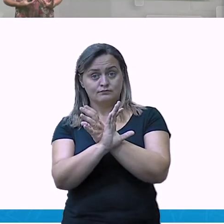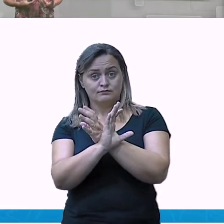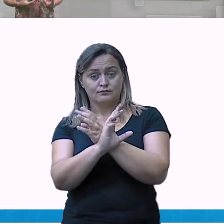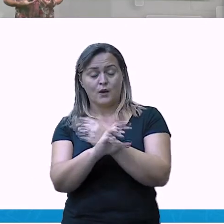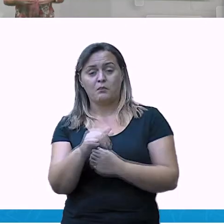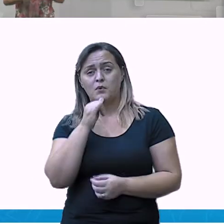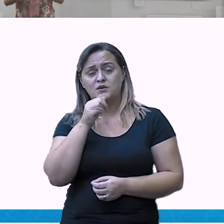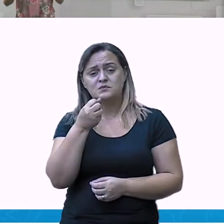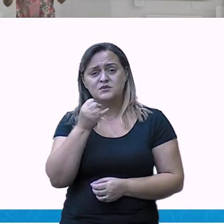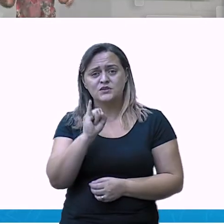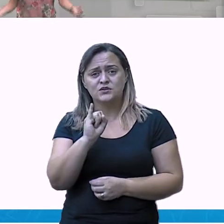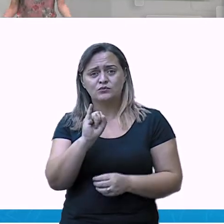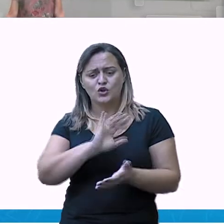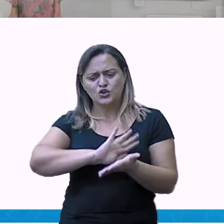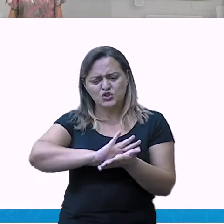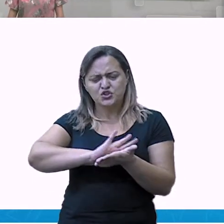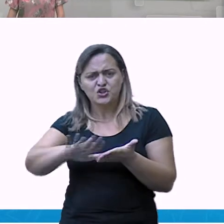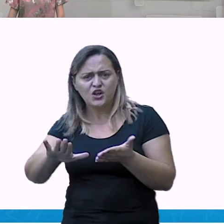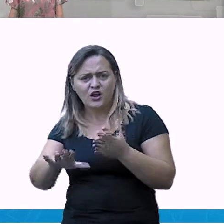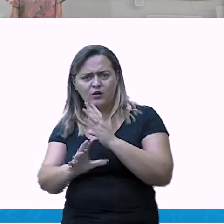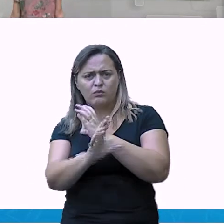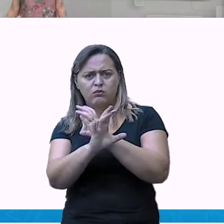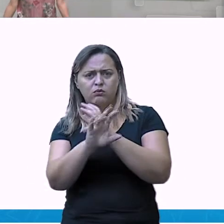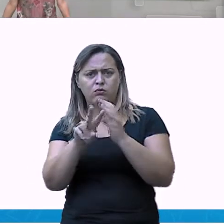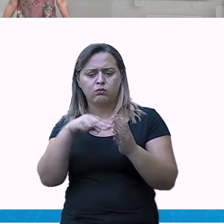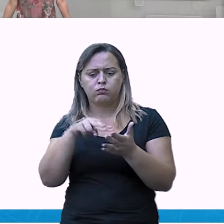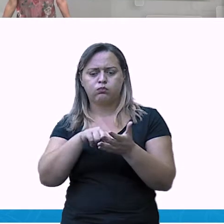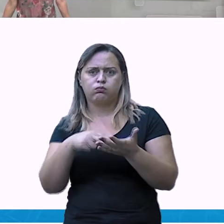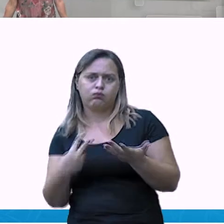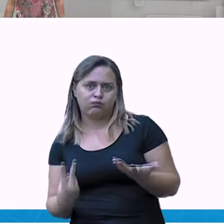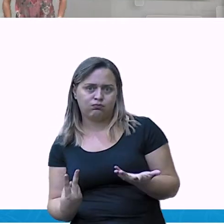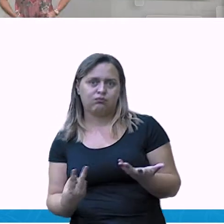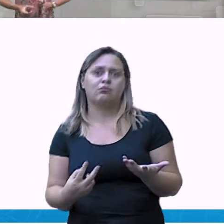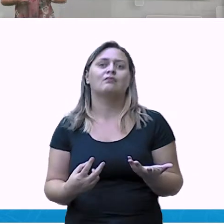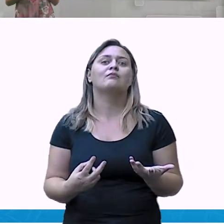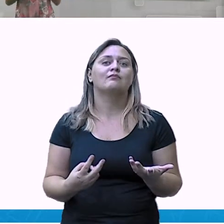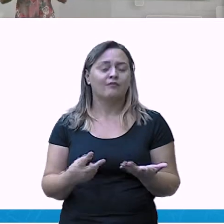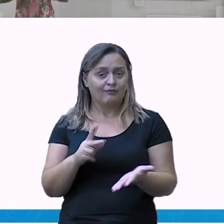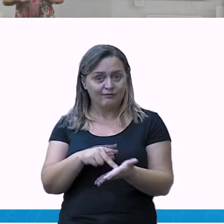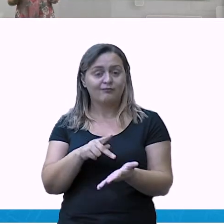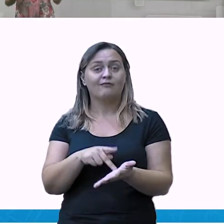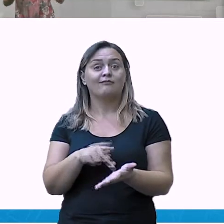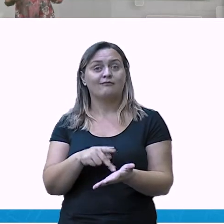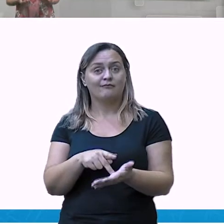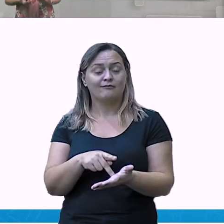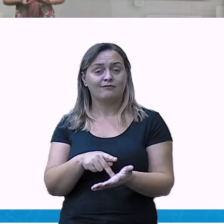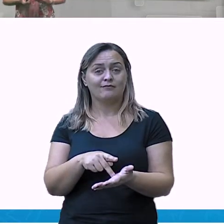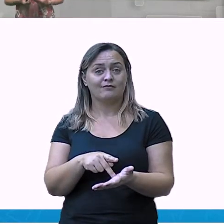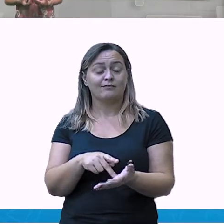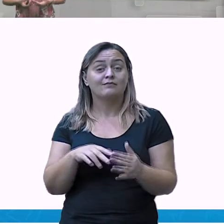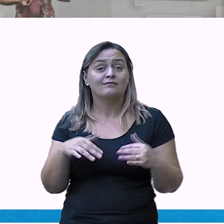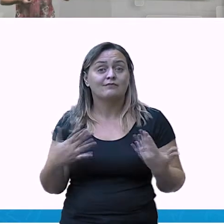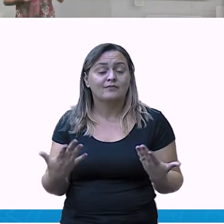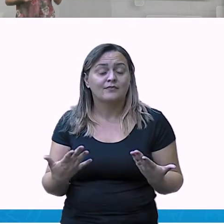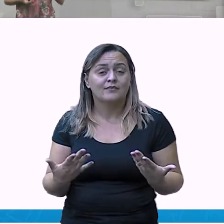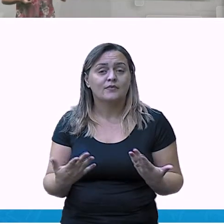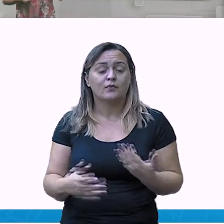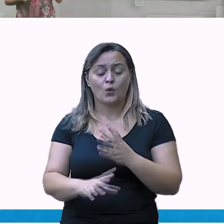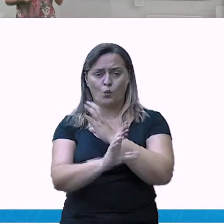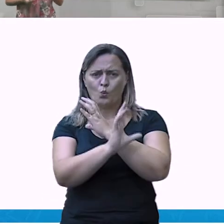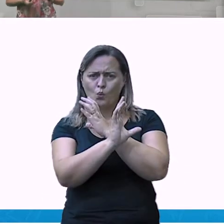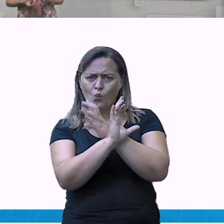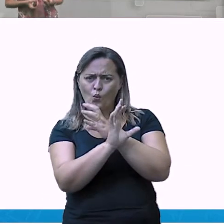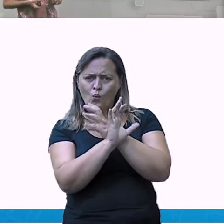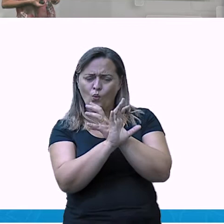for retirado, já era, a gente vai desmontar, tá? Então, o nosso esqueleto, ele